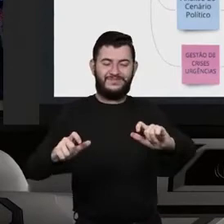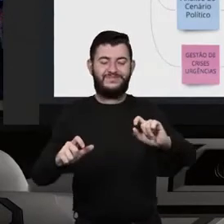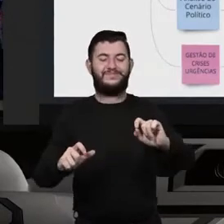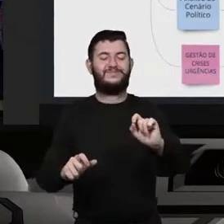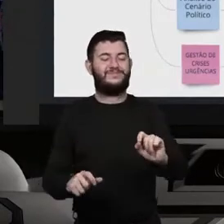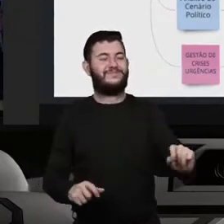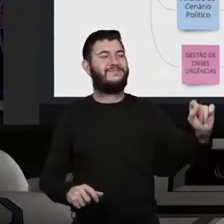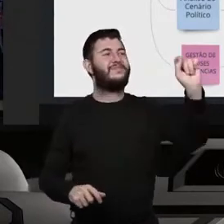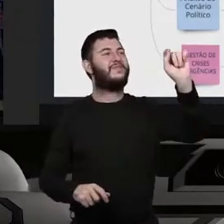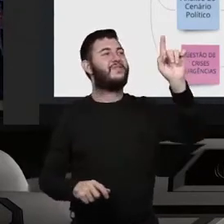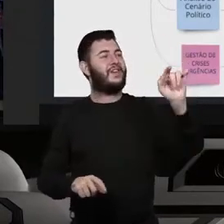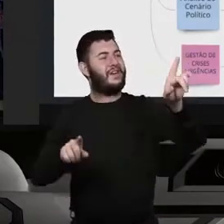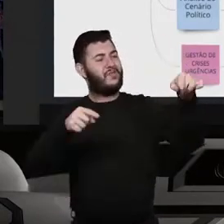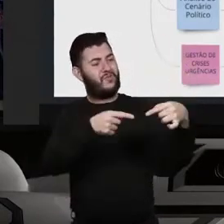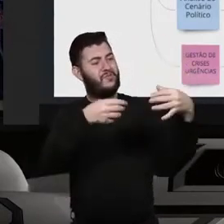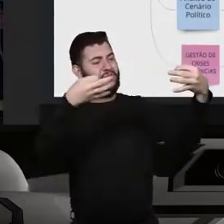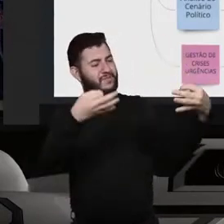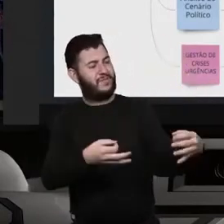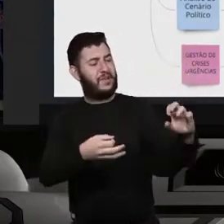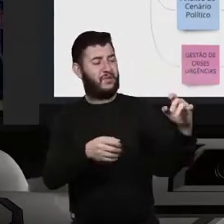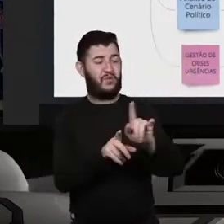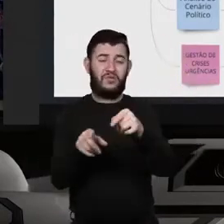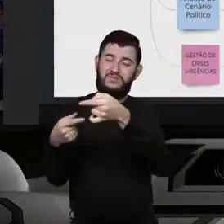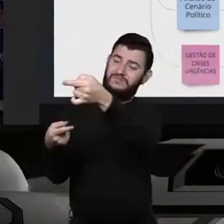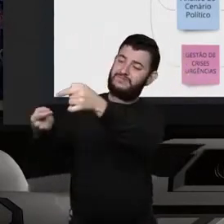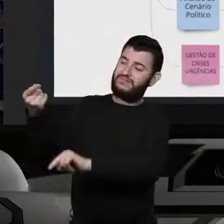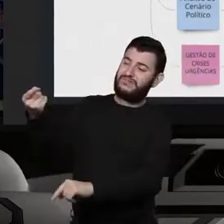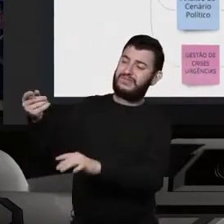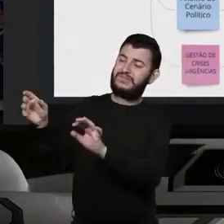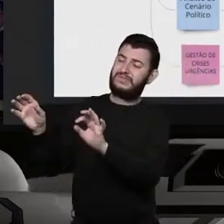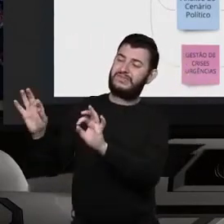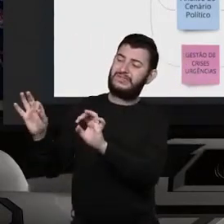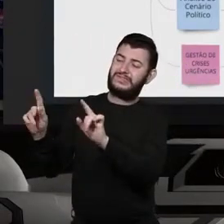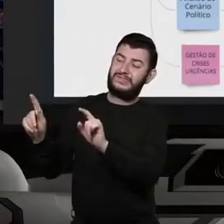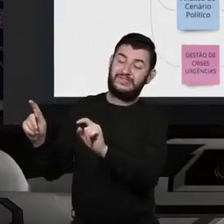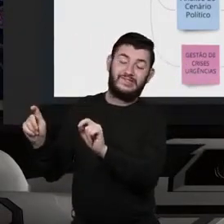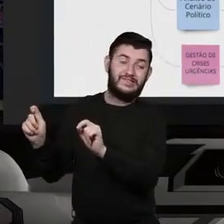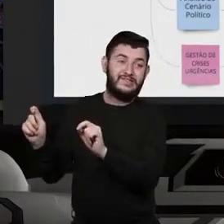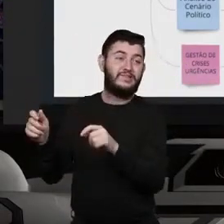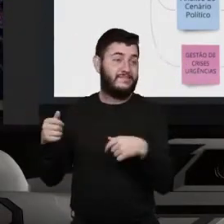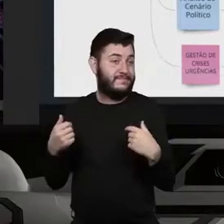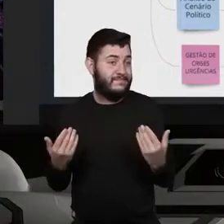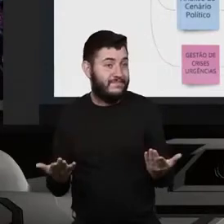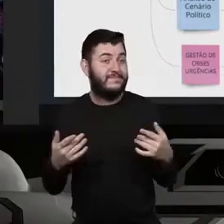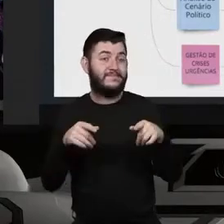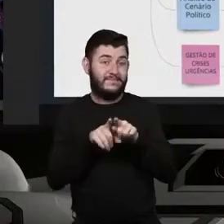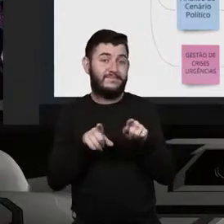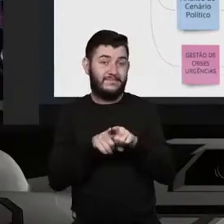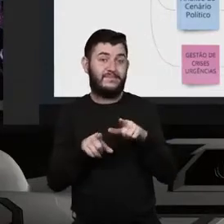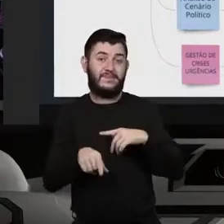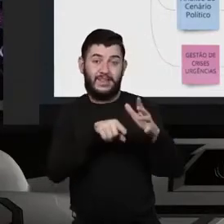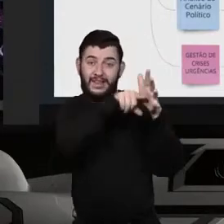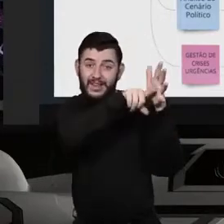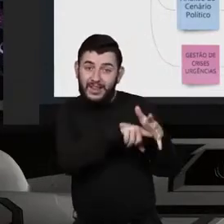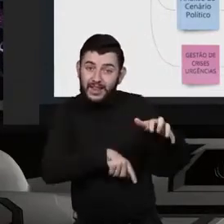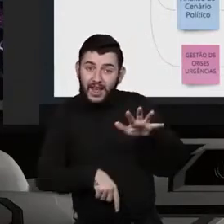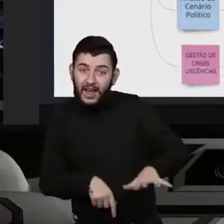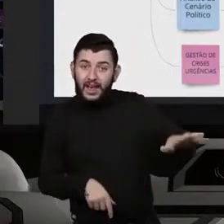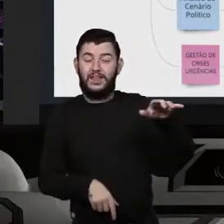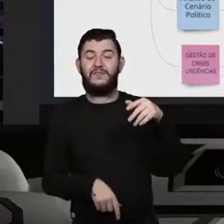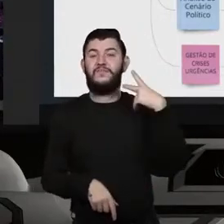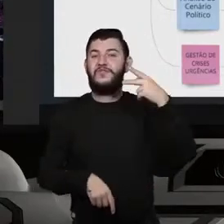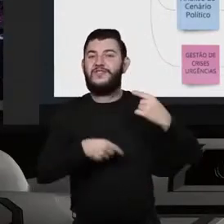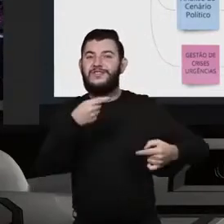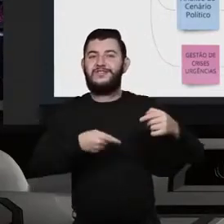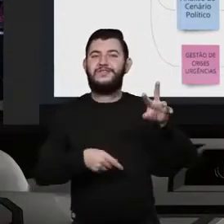é viável e do que não é viável. Numa outra linha, no processo de priorização, a gente tem a análise do cenário político, que aqui vai dizer muito o que